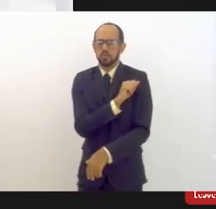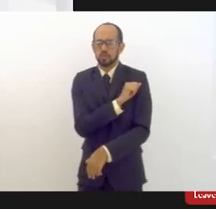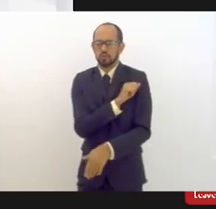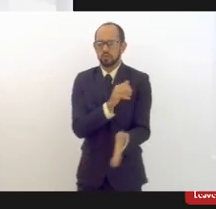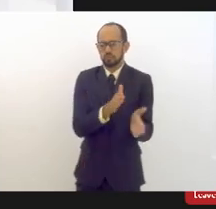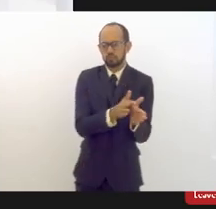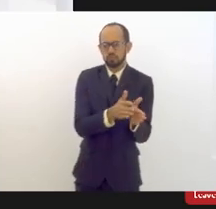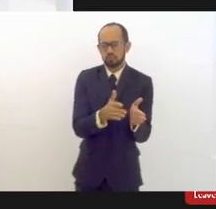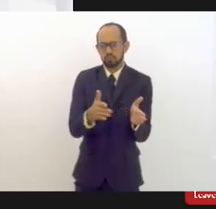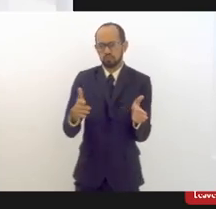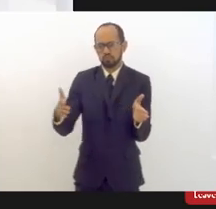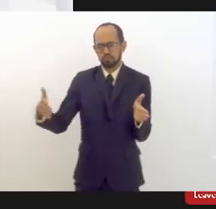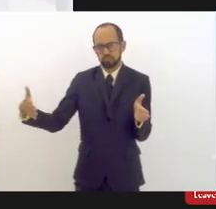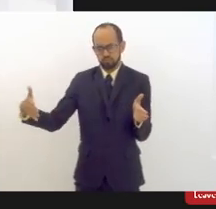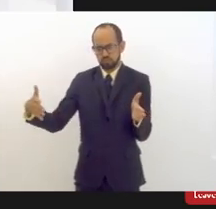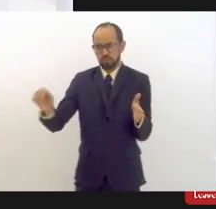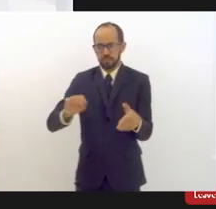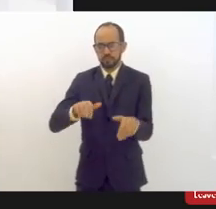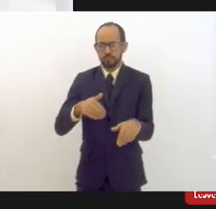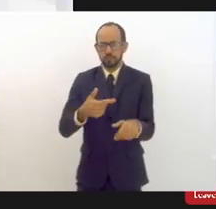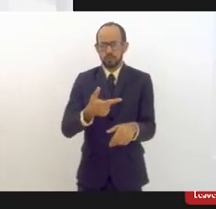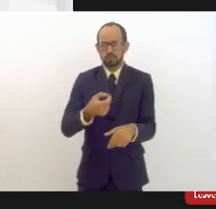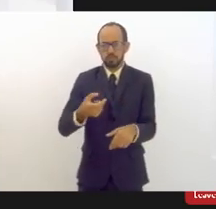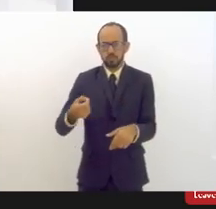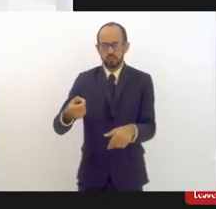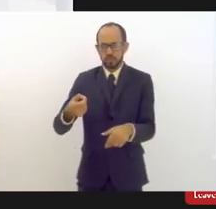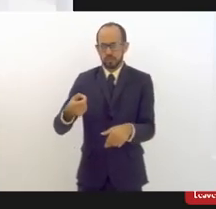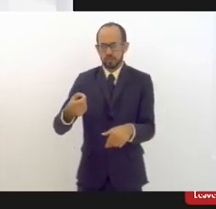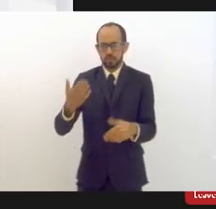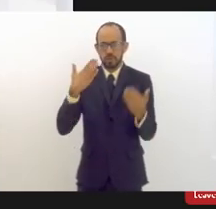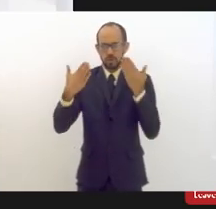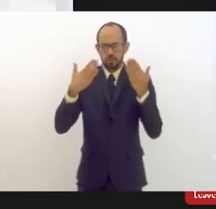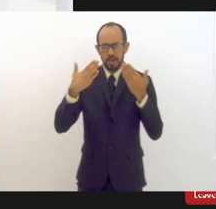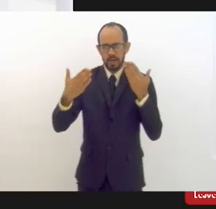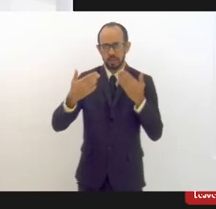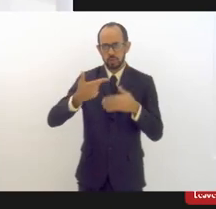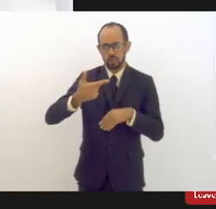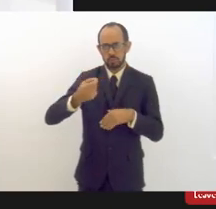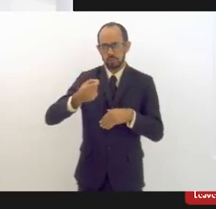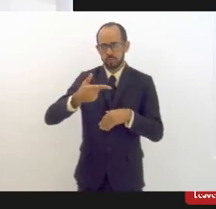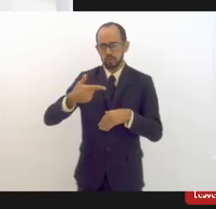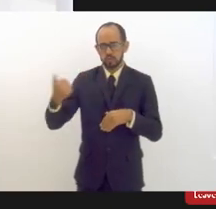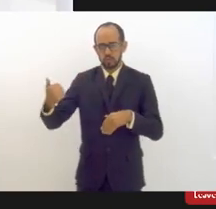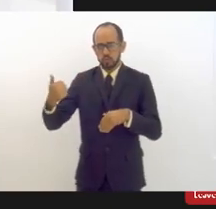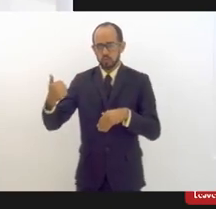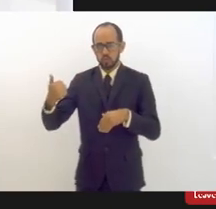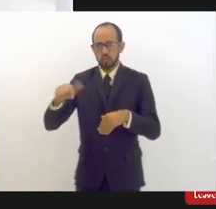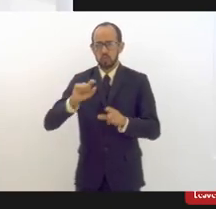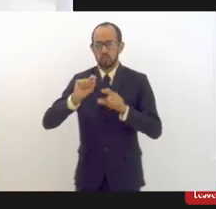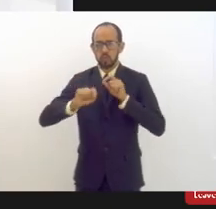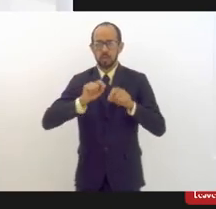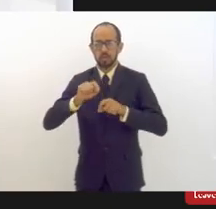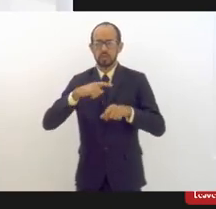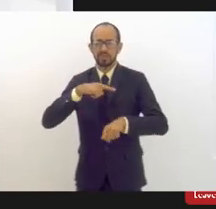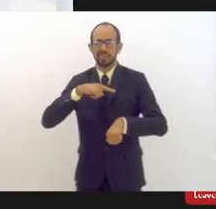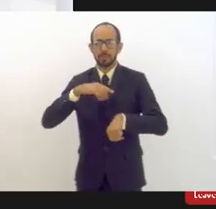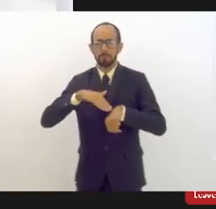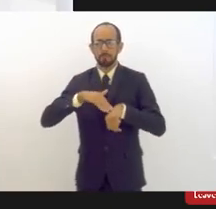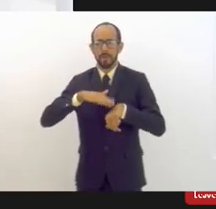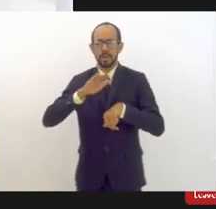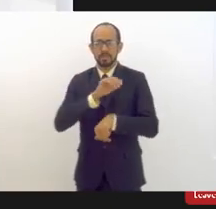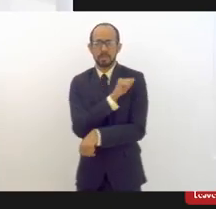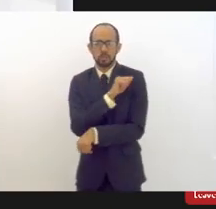desses anos, né? Em 2020, quando a gente faz um comparativo para 2021, a gente tem um número maior de alunos,